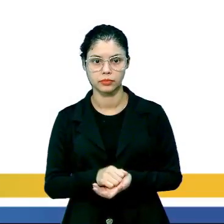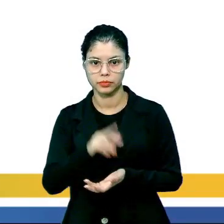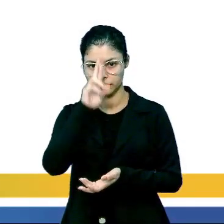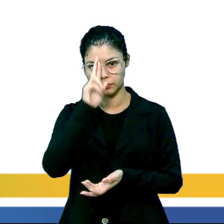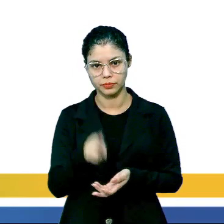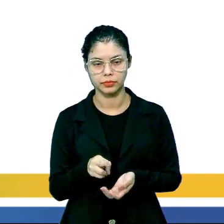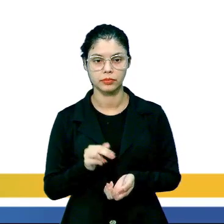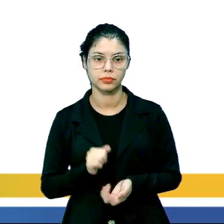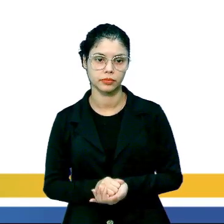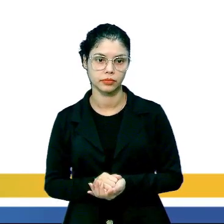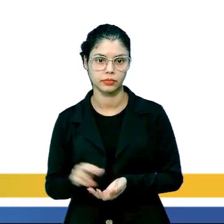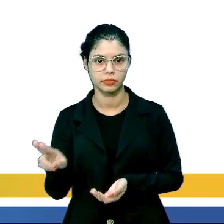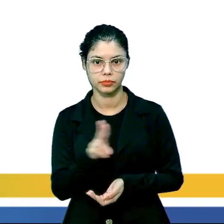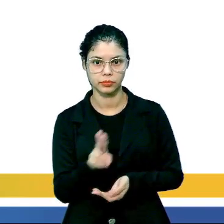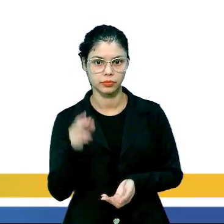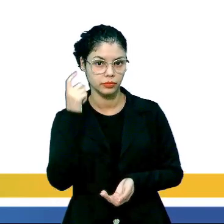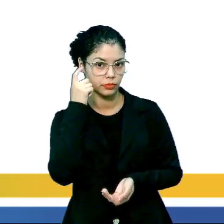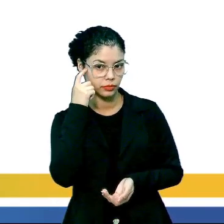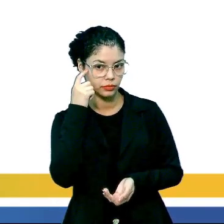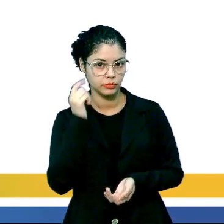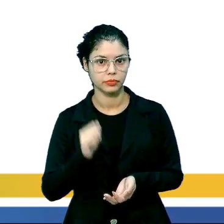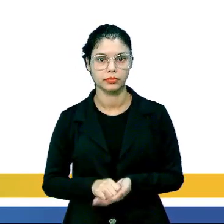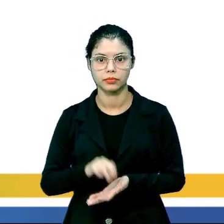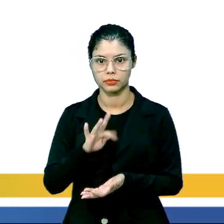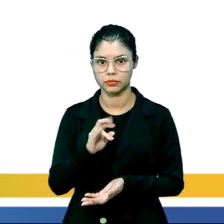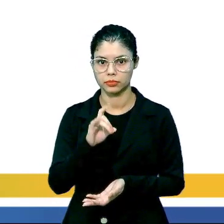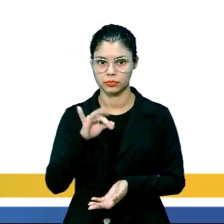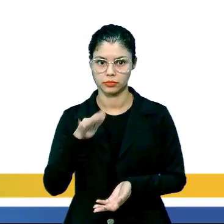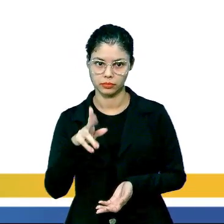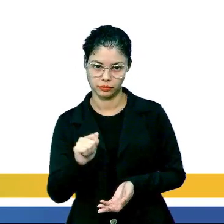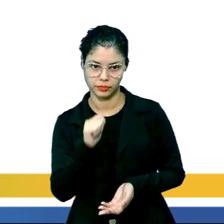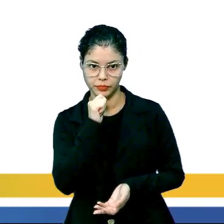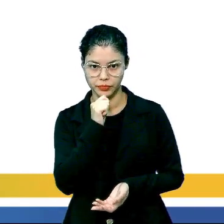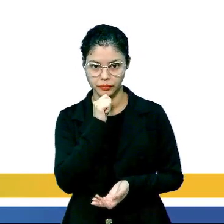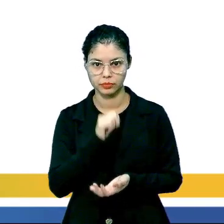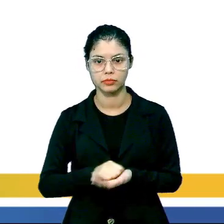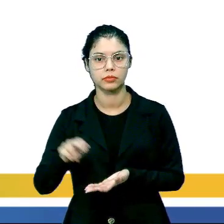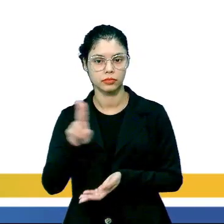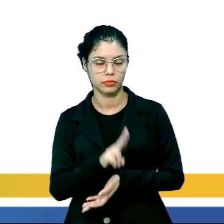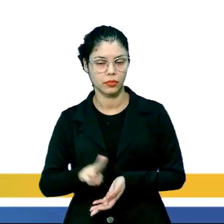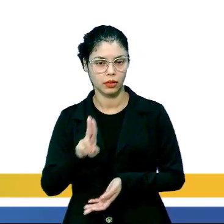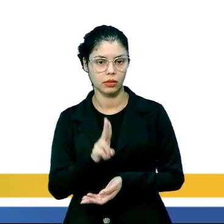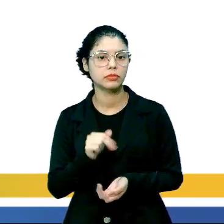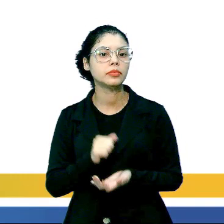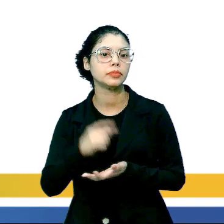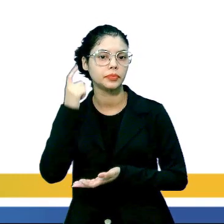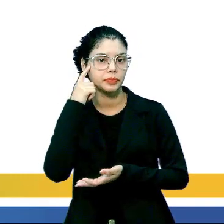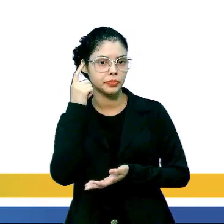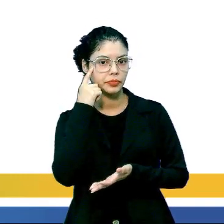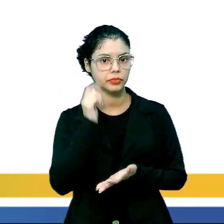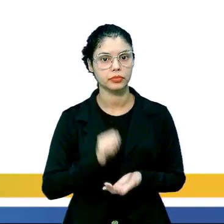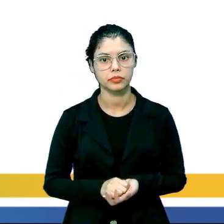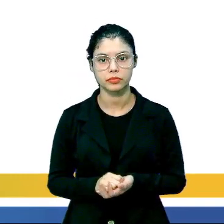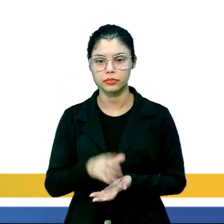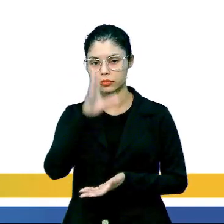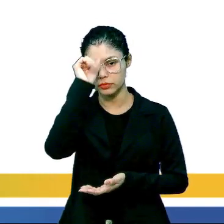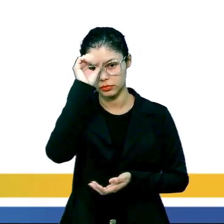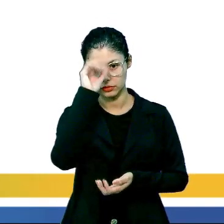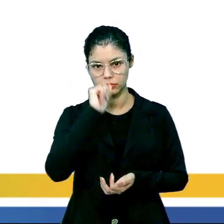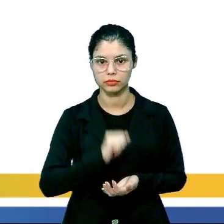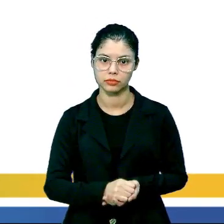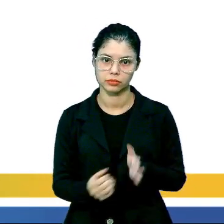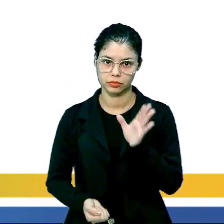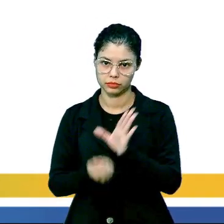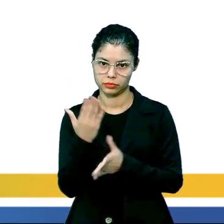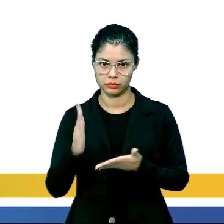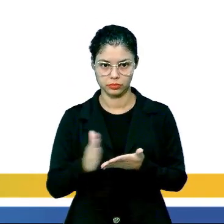razão, que eles vão chamar de razão instrumental. Então, usa-se a razão pensamento para aprender, para